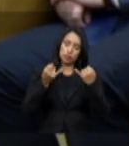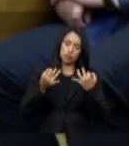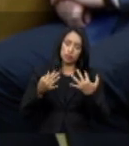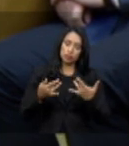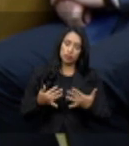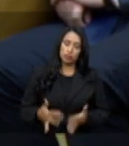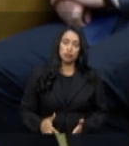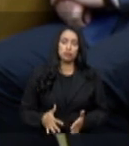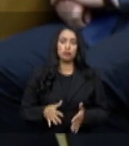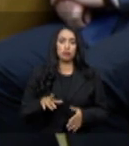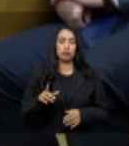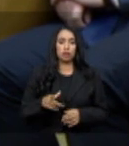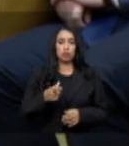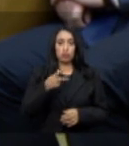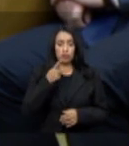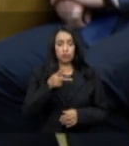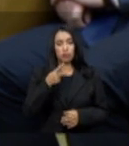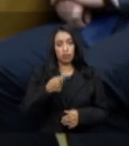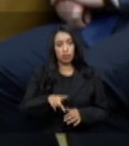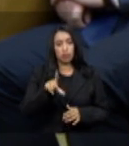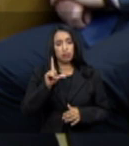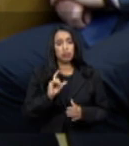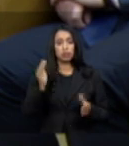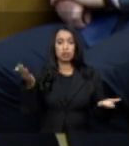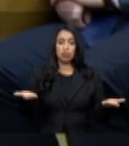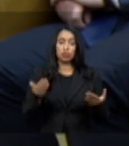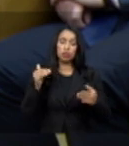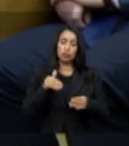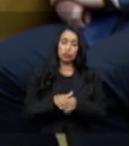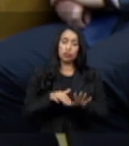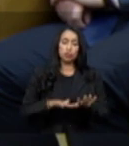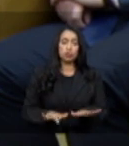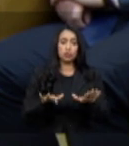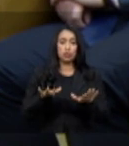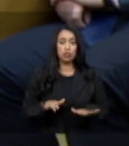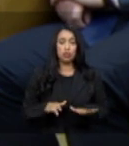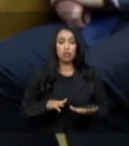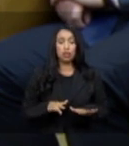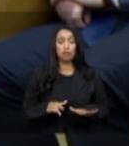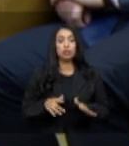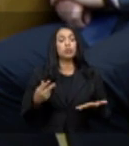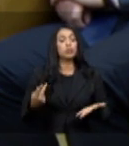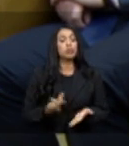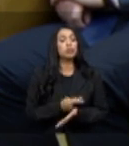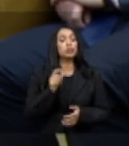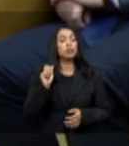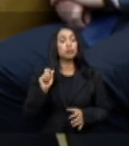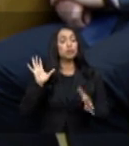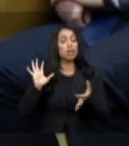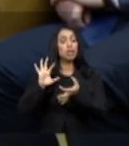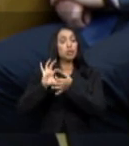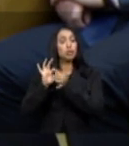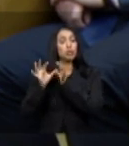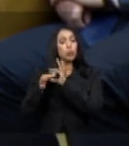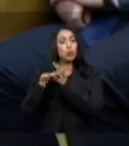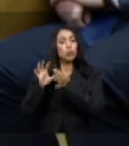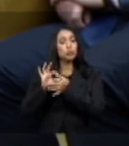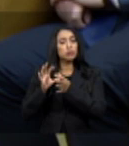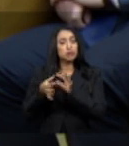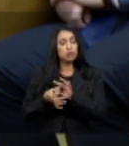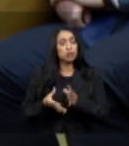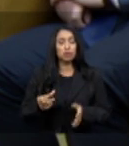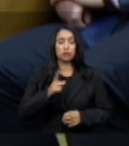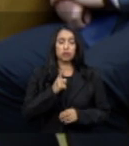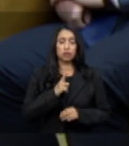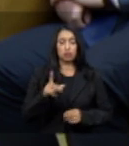excelência' toca a decisão que proferiu quanto agora no voto que proferi no plenário o fato é que no contexto atual que